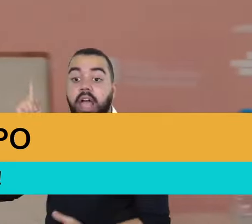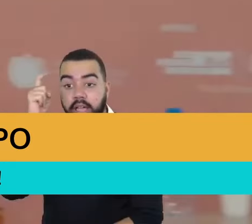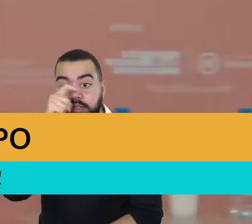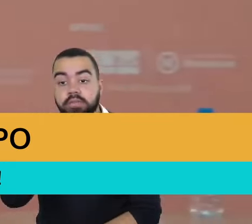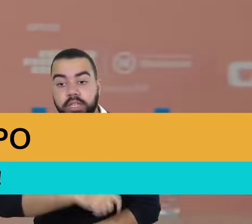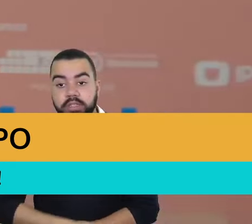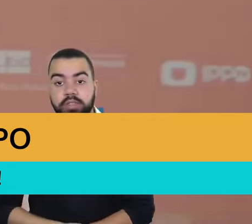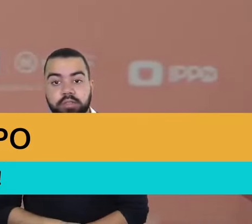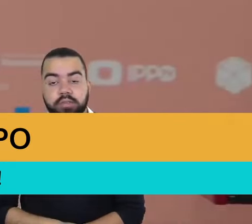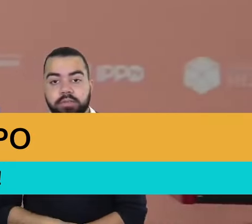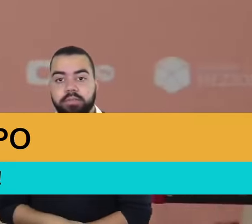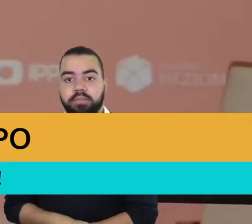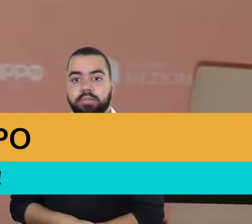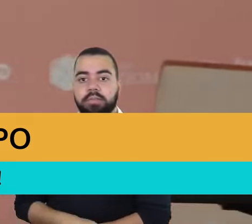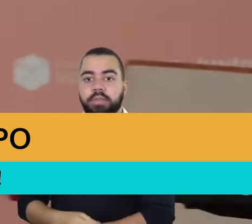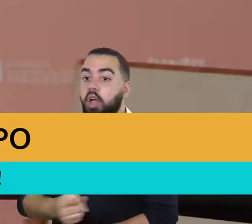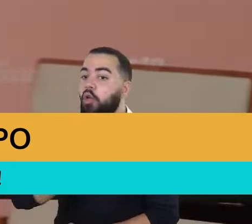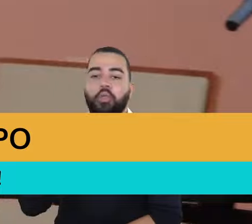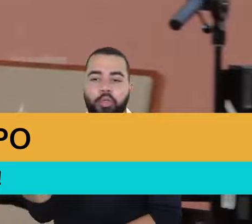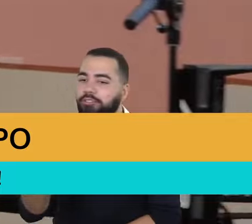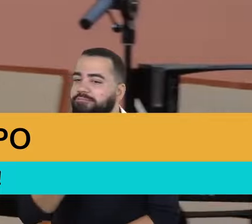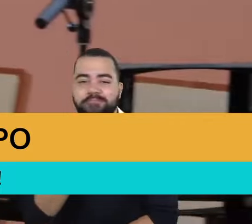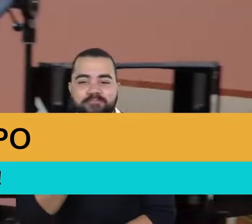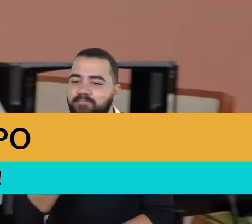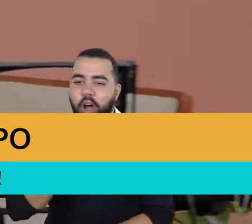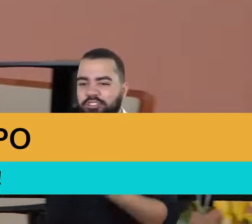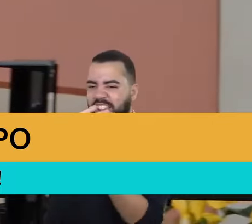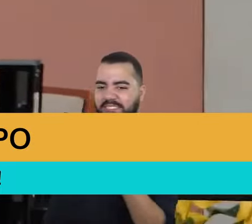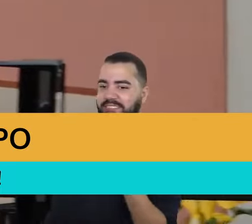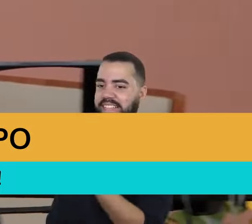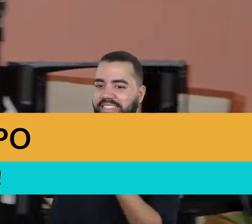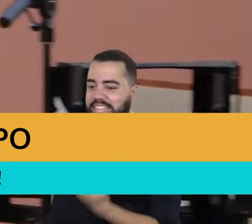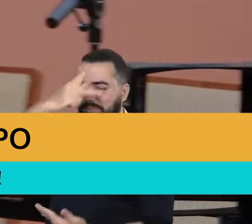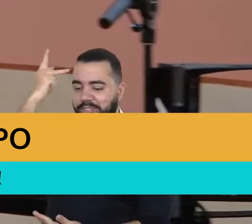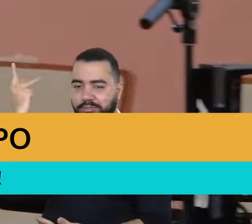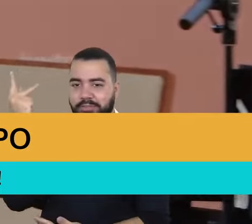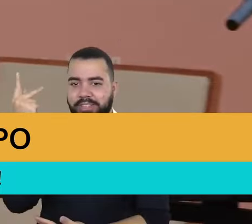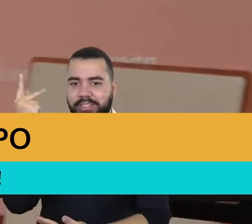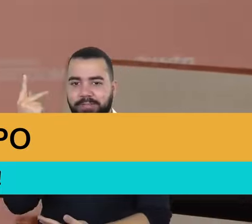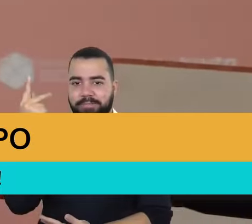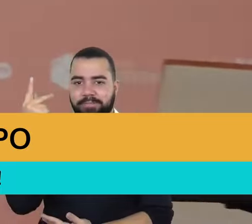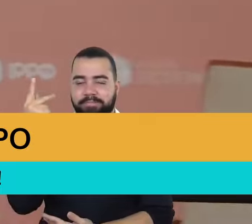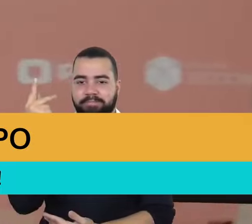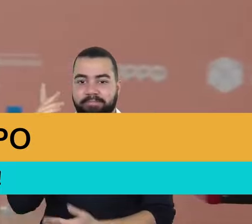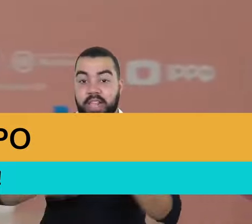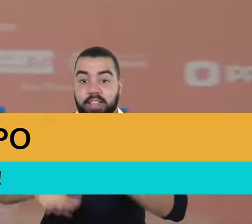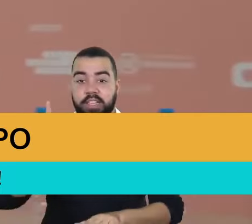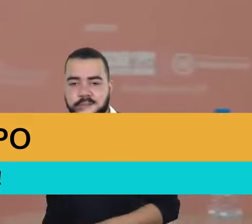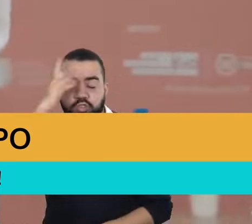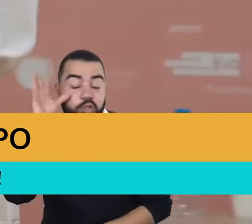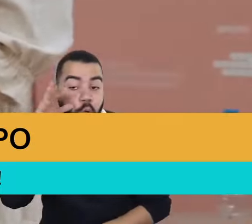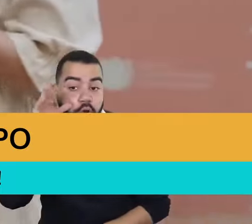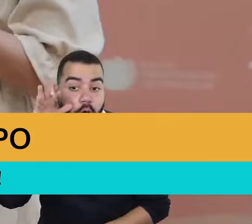meninas joaninhas. Nós não nos afastamos. Pessoas atípicas tendem a ser muito